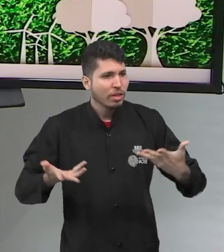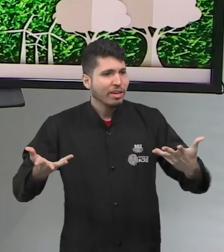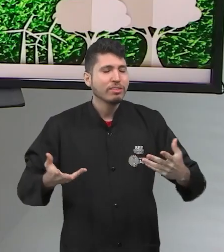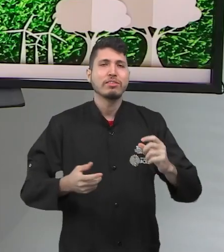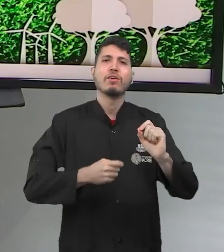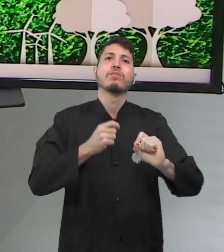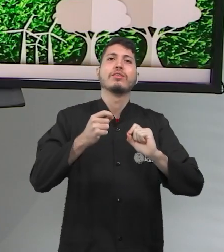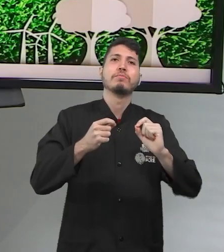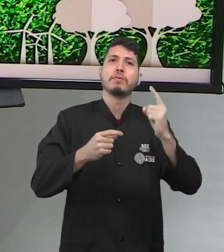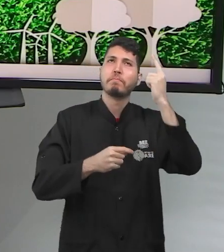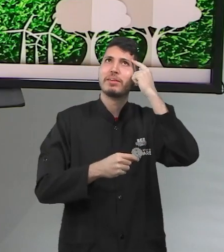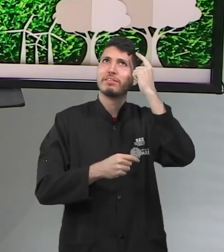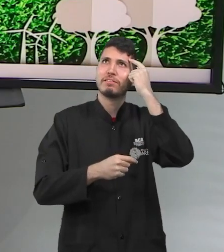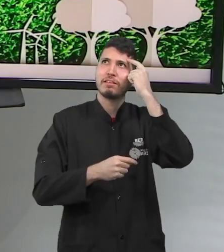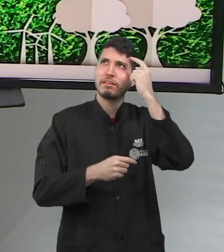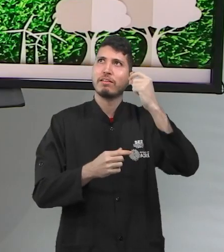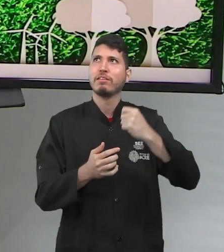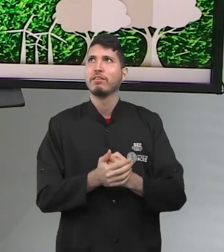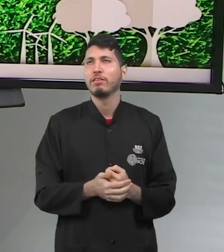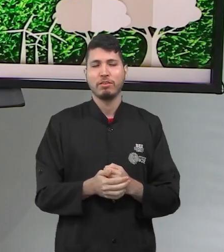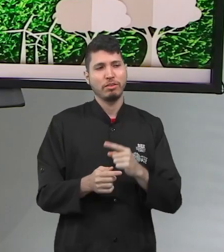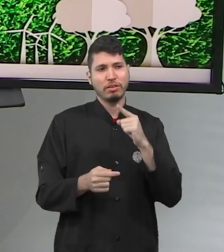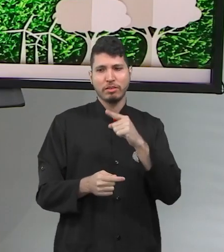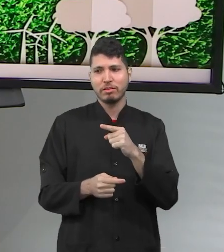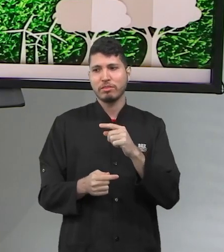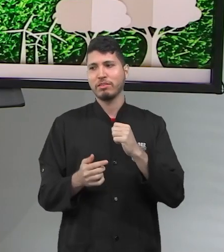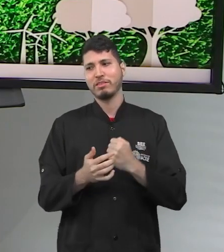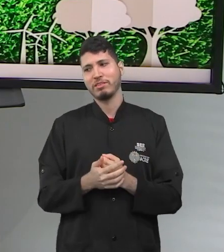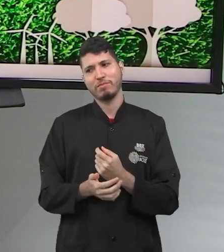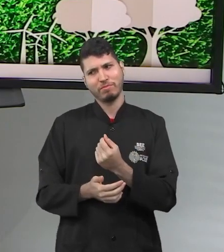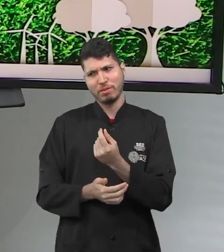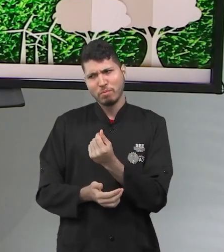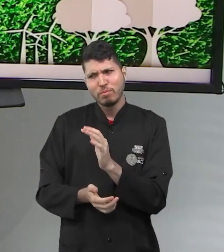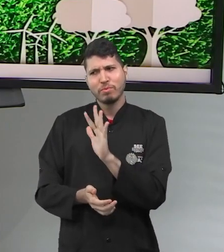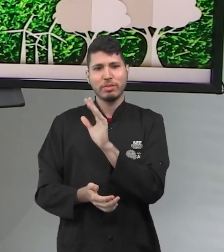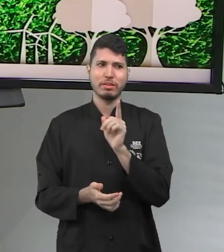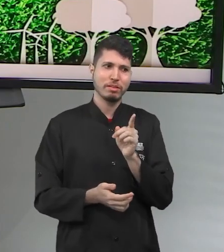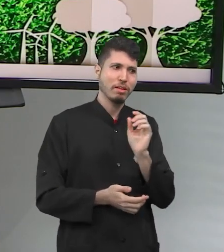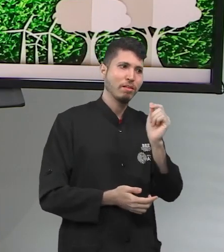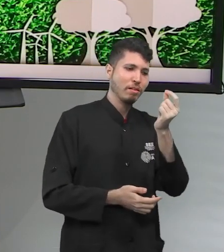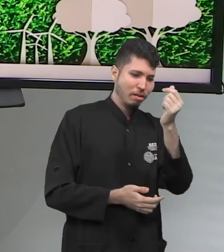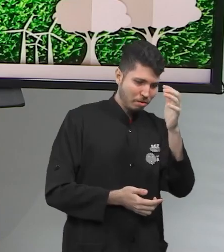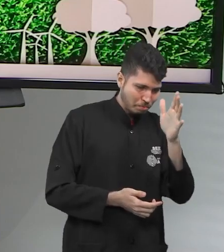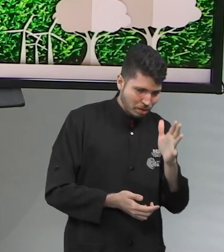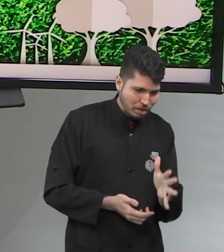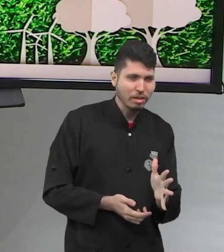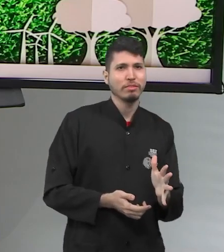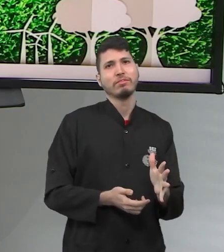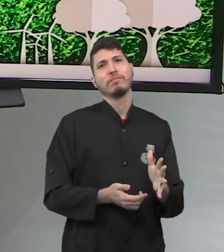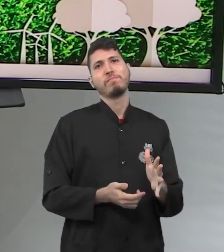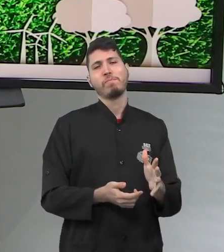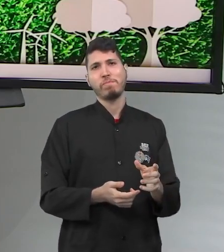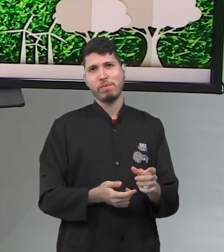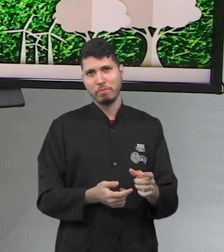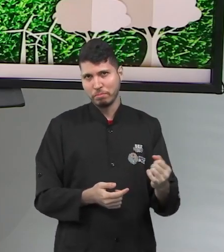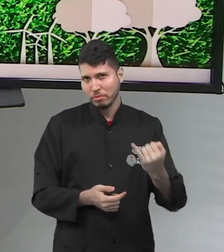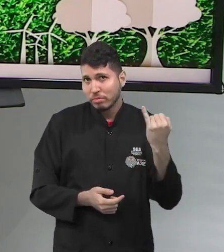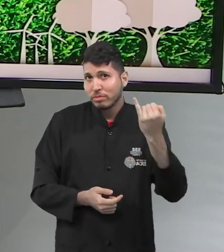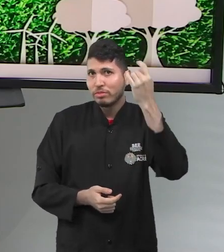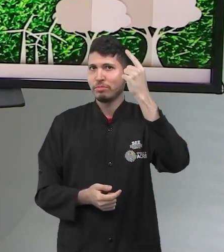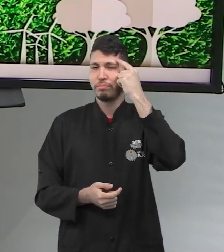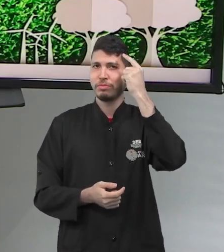financeira. Tenho que consumir o que o meu financeiro ele acaba permitindo. Isso é